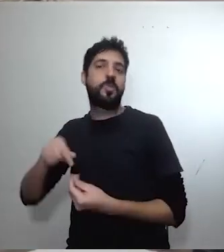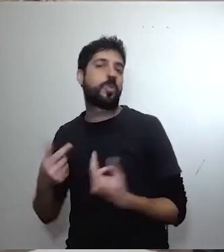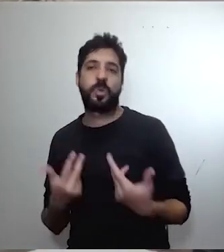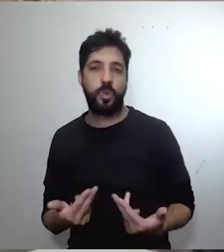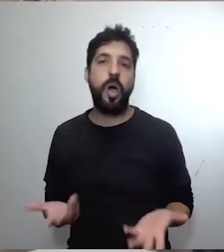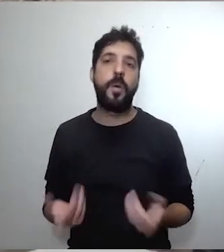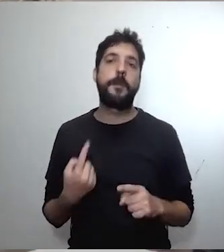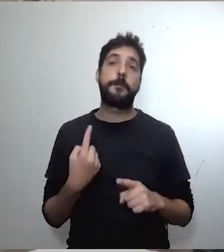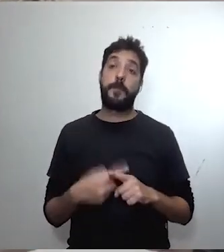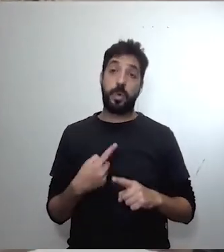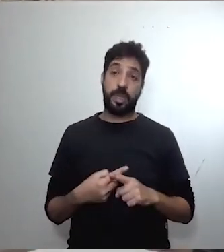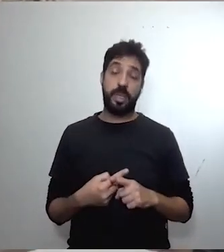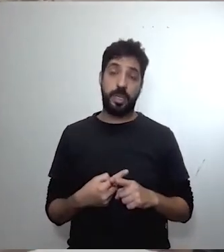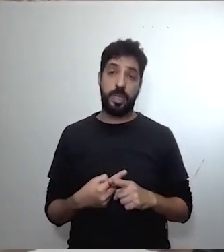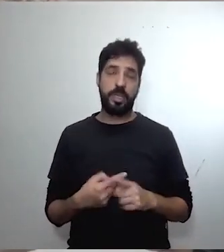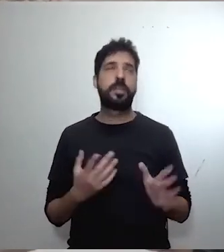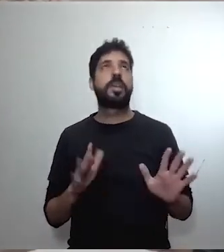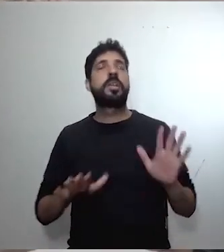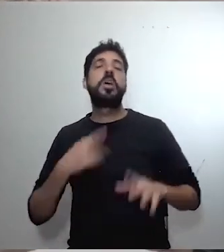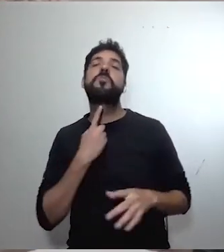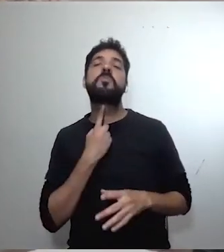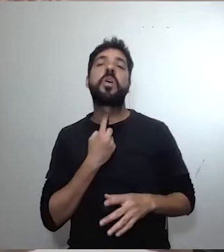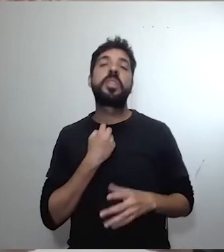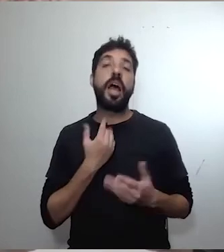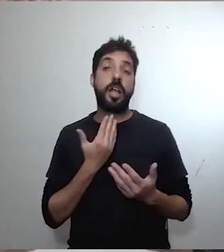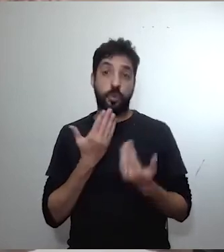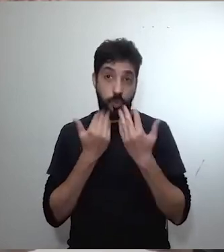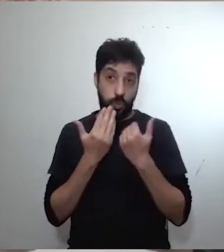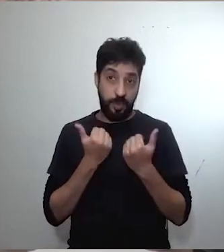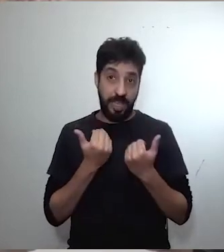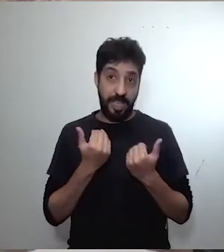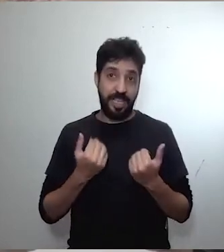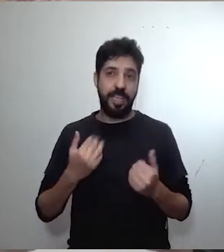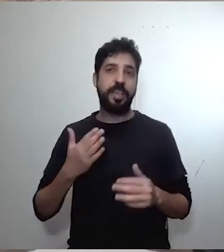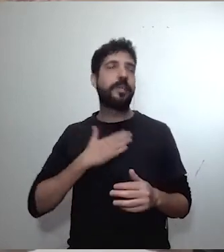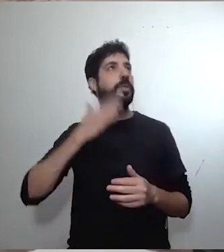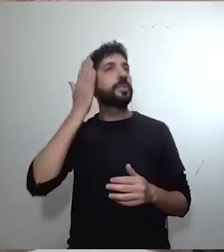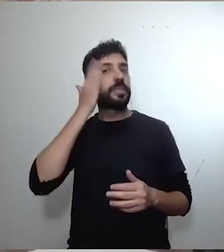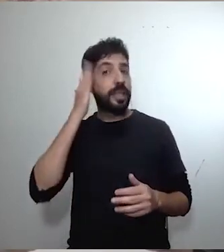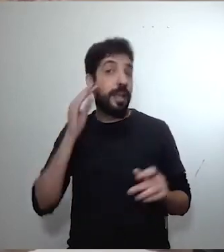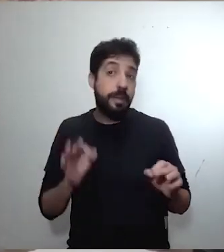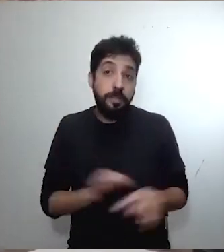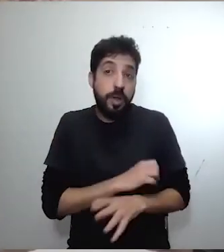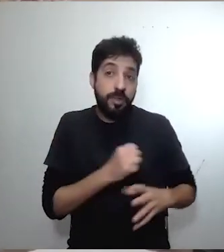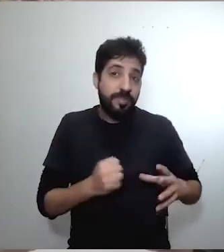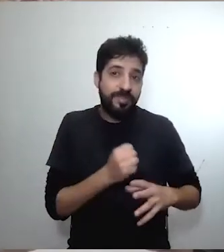mundo. Eu digo assim, porque às vezes você tá com vontade de comer alguma coisa, você sabe fazer, você